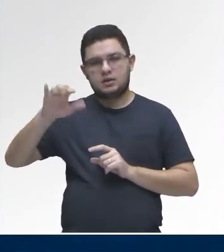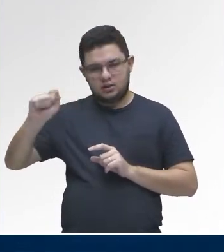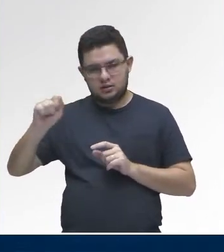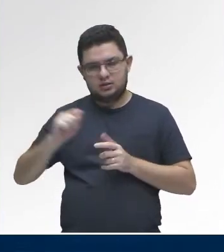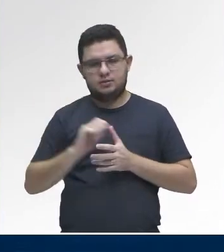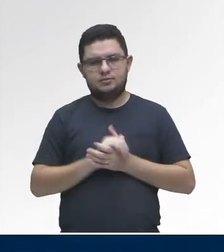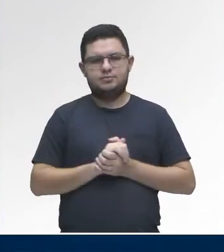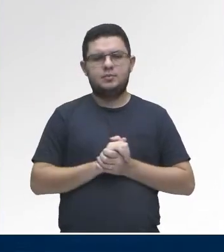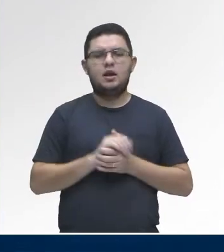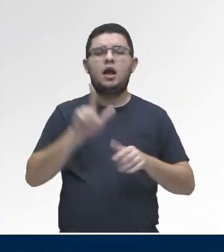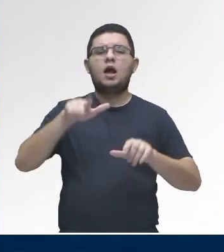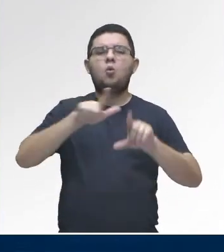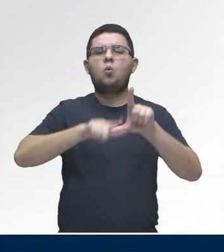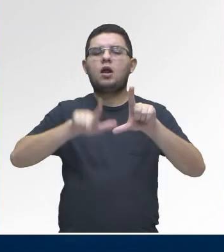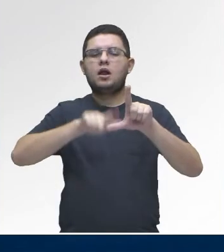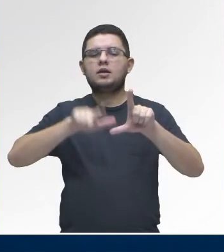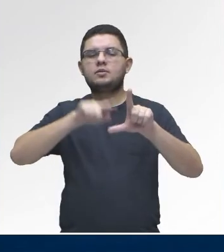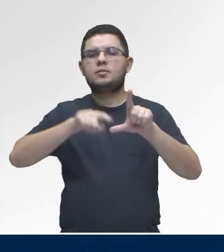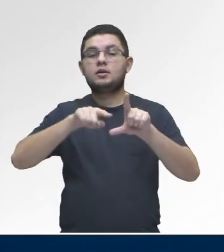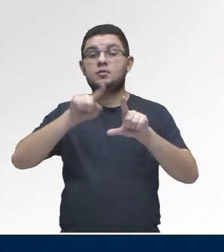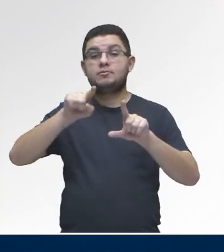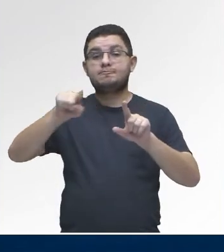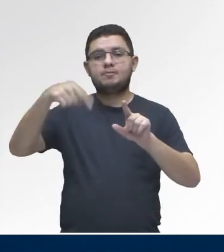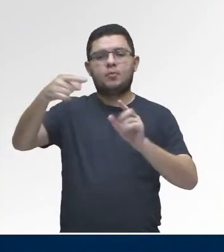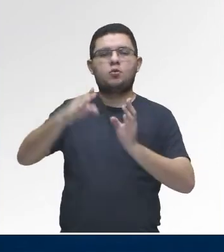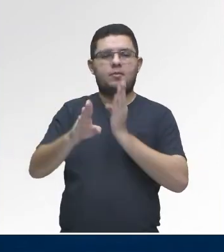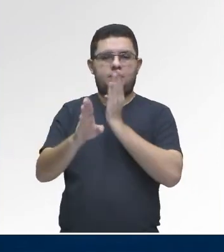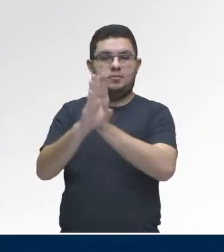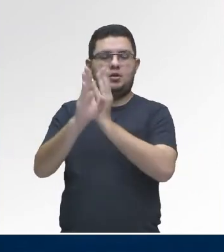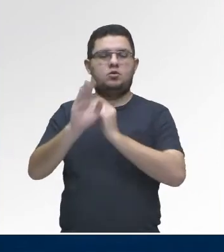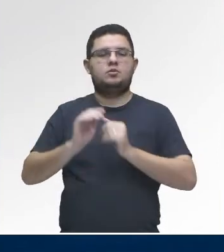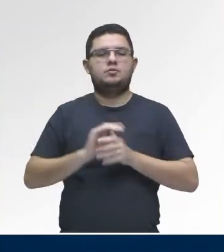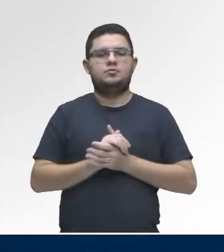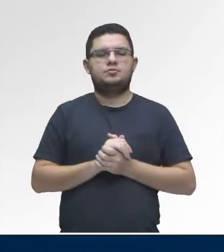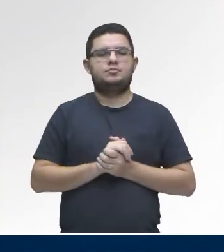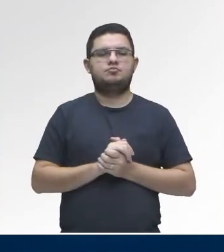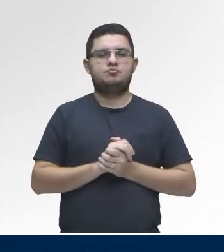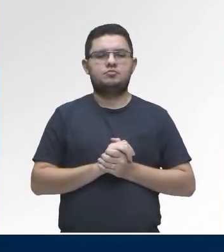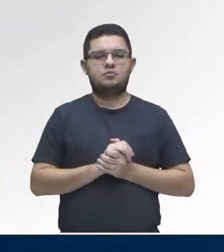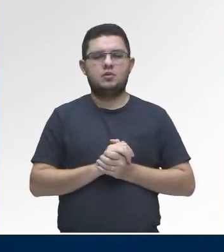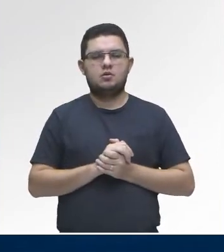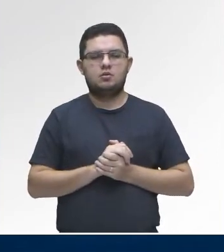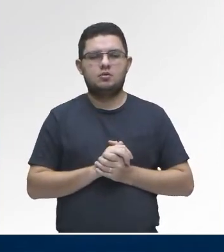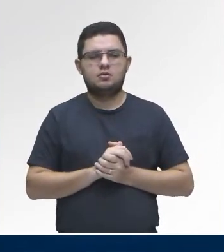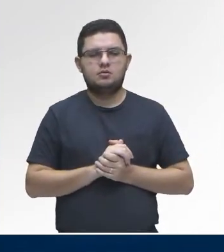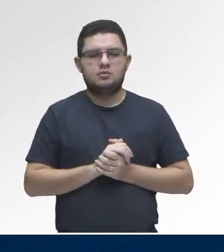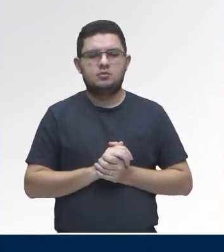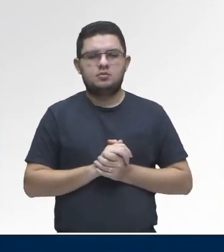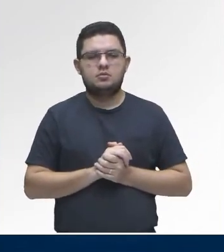para ela poder ser uma equação, né? Então, a gente tem aqui uns exemplos.